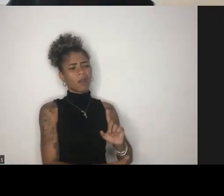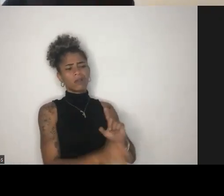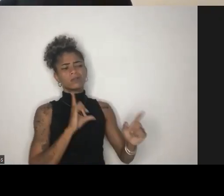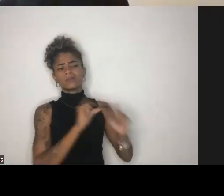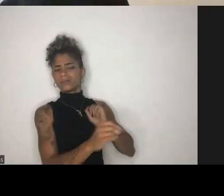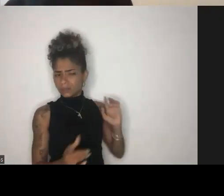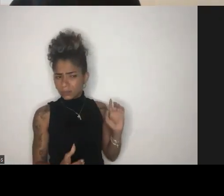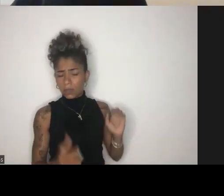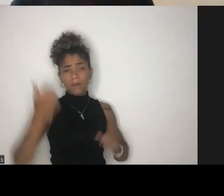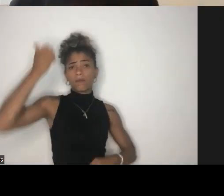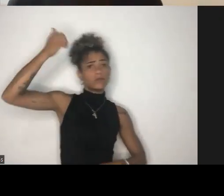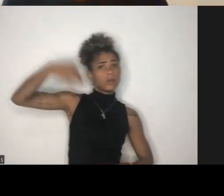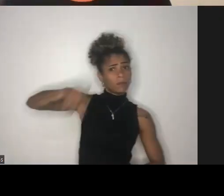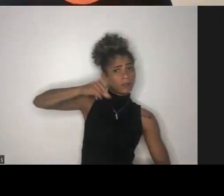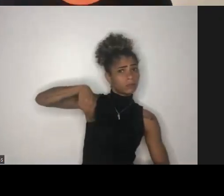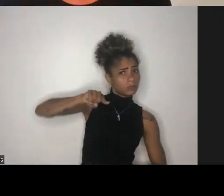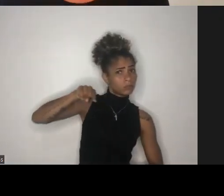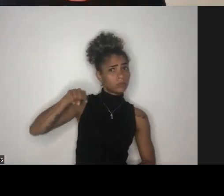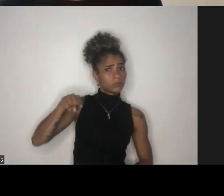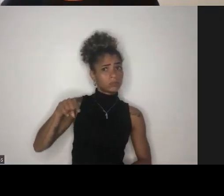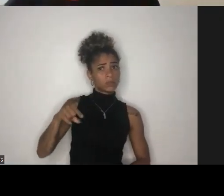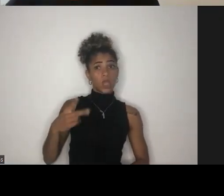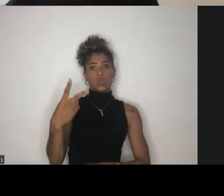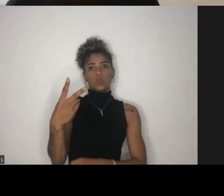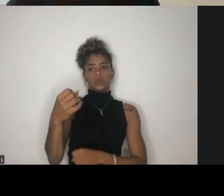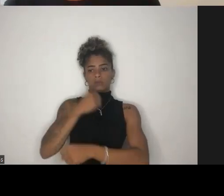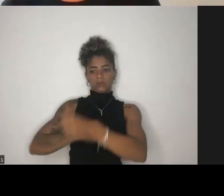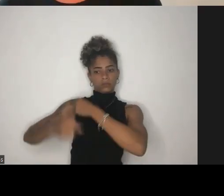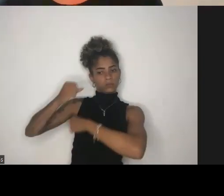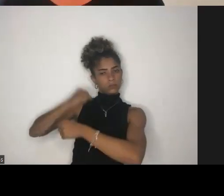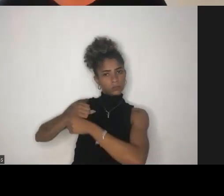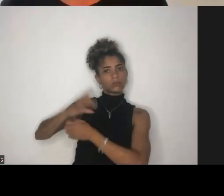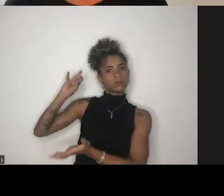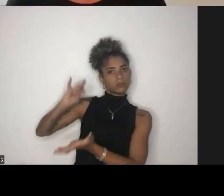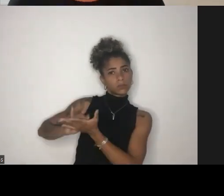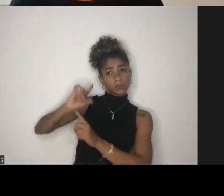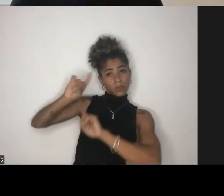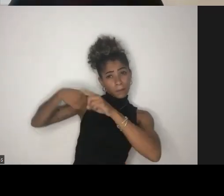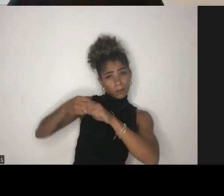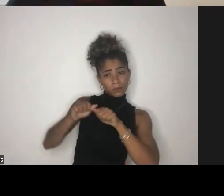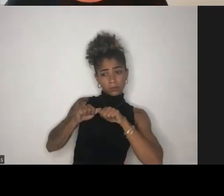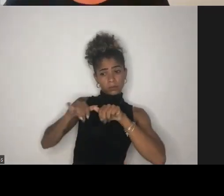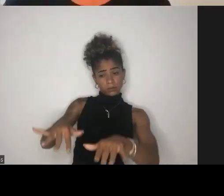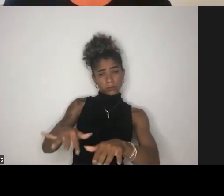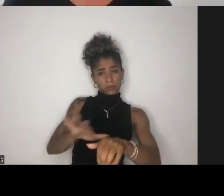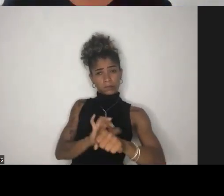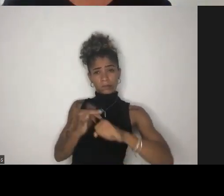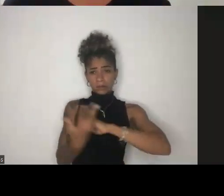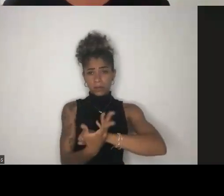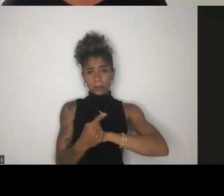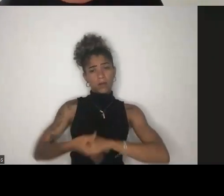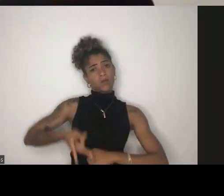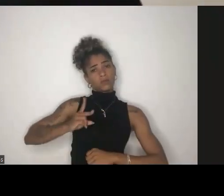eu vou explicar para vocês aqui que há dois anos atrás eu realmente depois da pandemia eu pensei cara para eu continuar